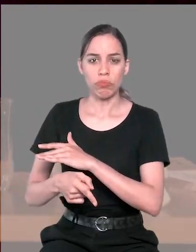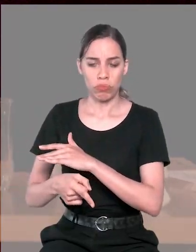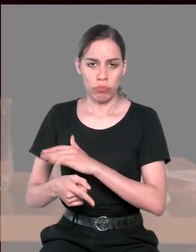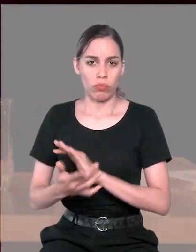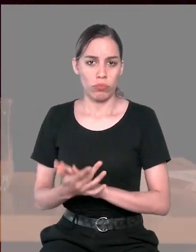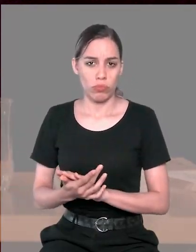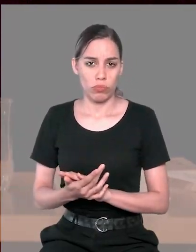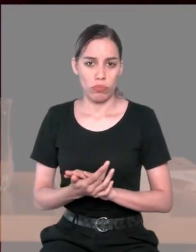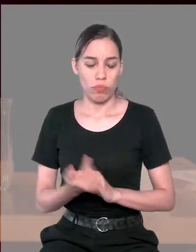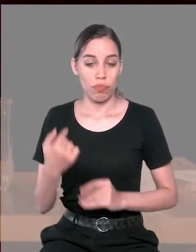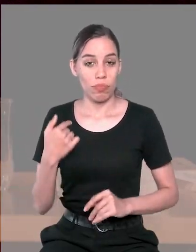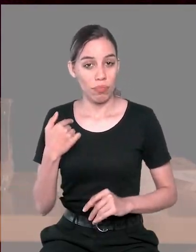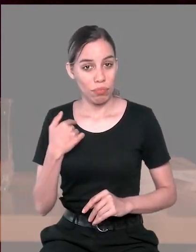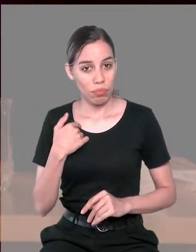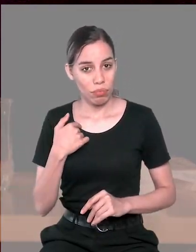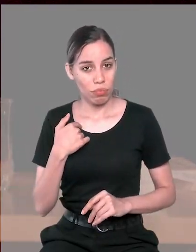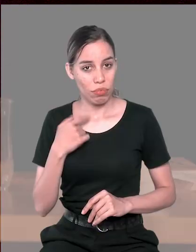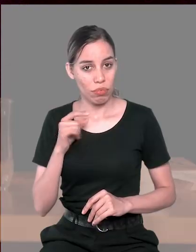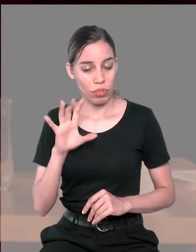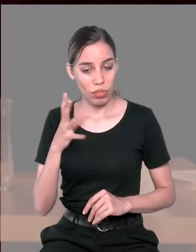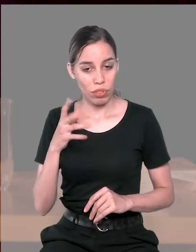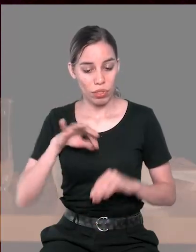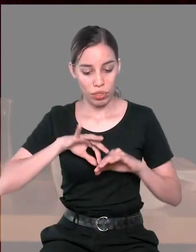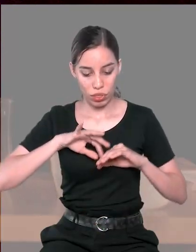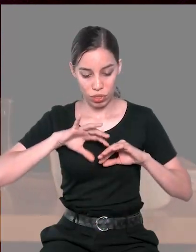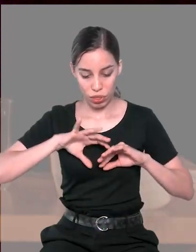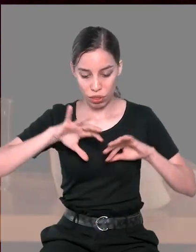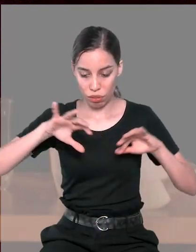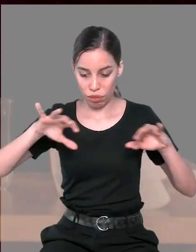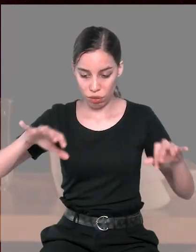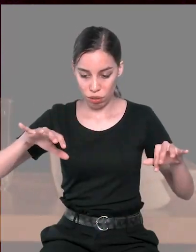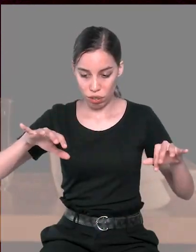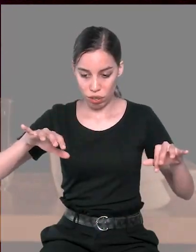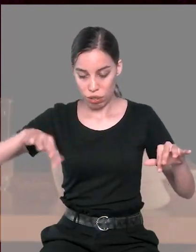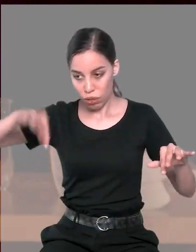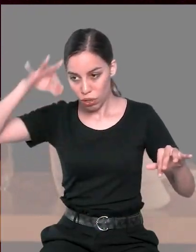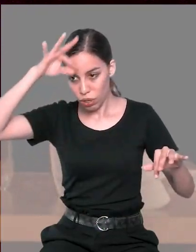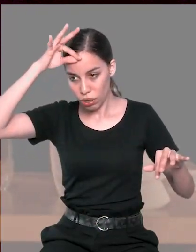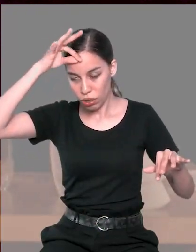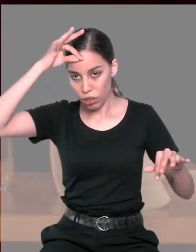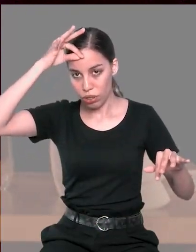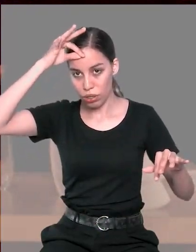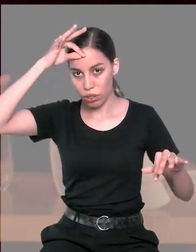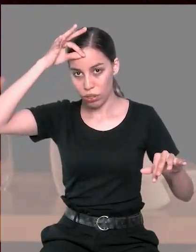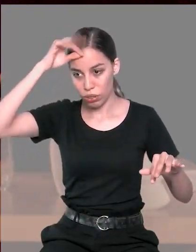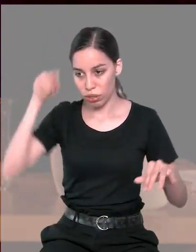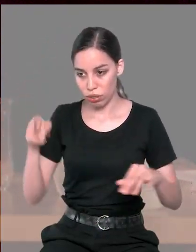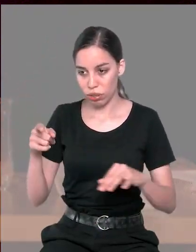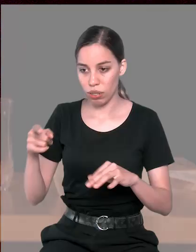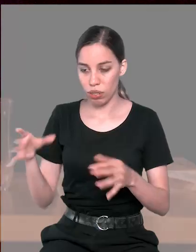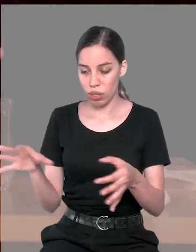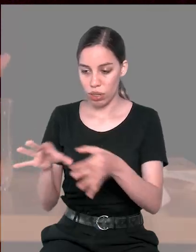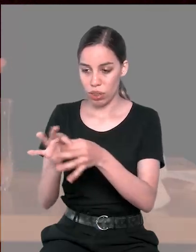E é muito interessante. E ele também não se separa do corpo, né? Então é uma dimensão espiritual, mas é uma dimensão espiritual que está ligada ao